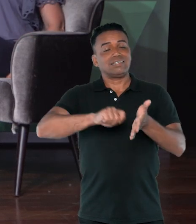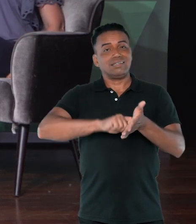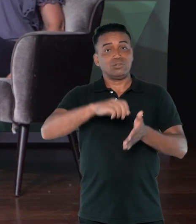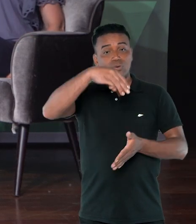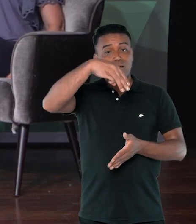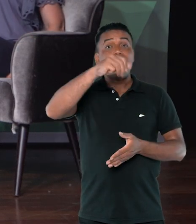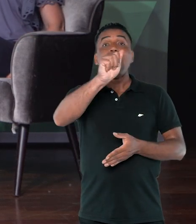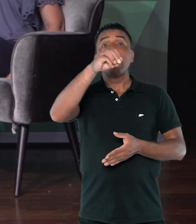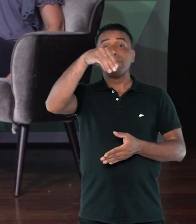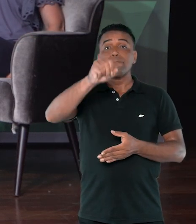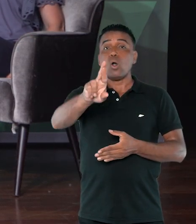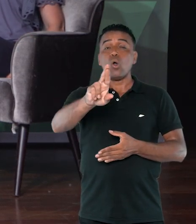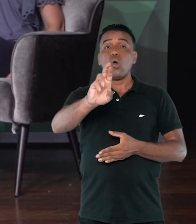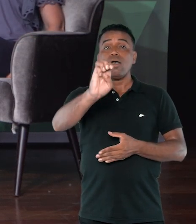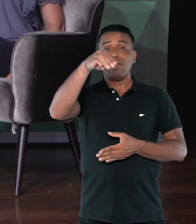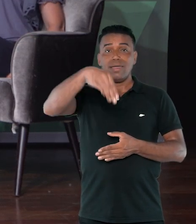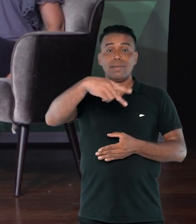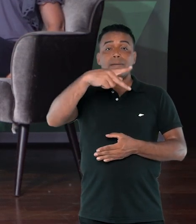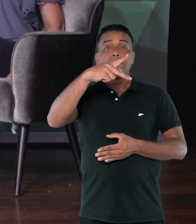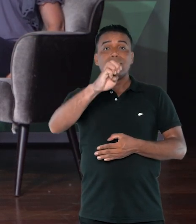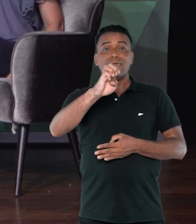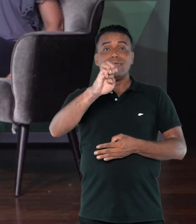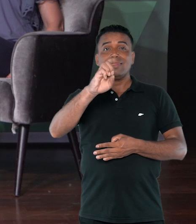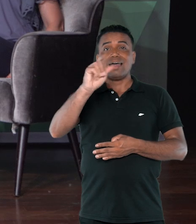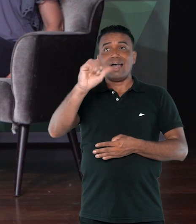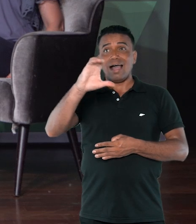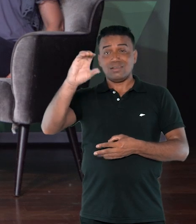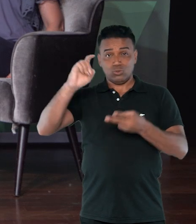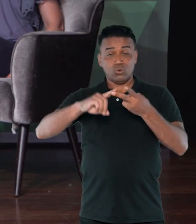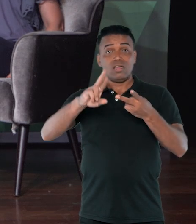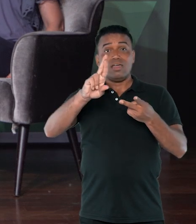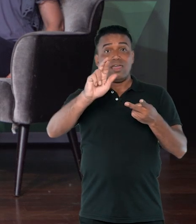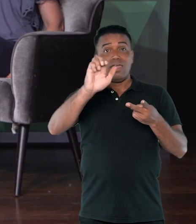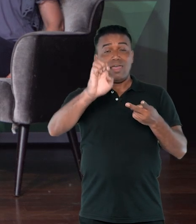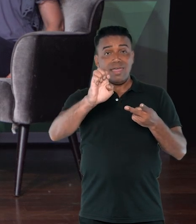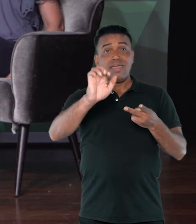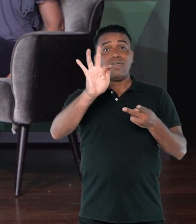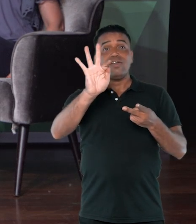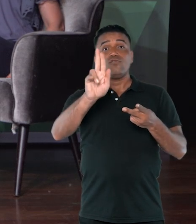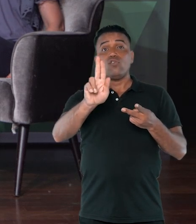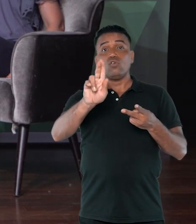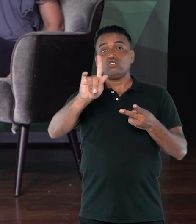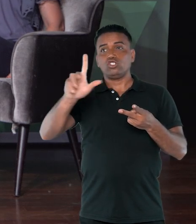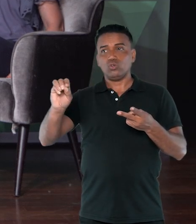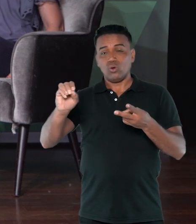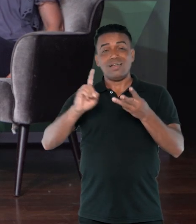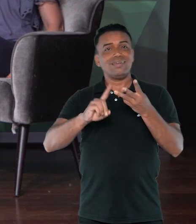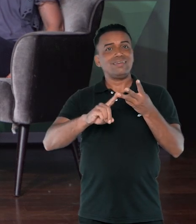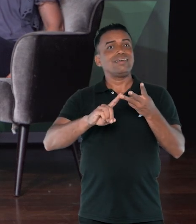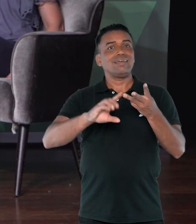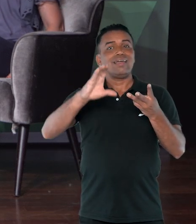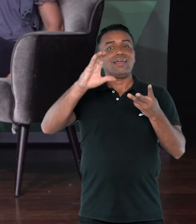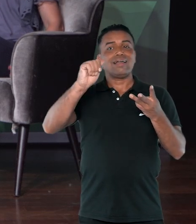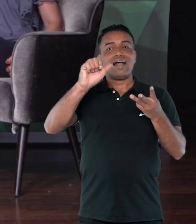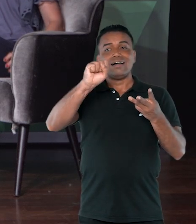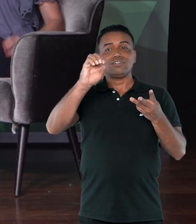do livro. Foi dele a ideia. A gente estava no avião, voltando da Disney com os meninos. Tem 9 anos,